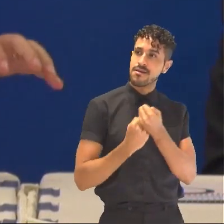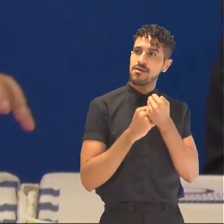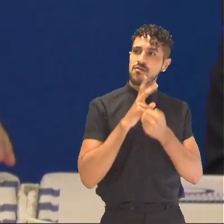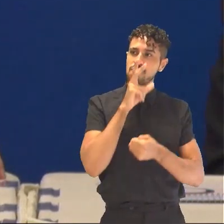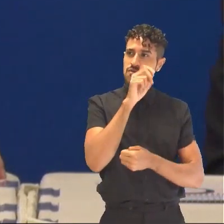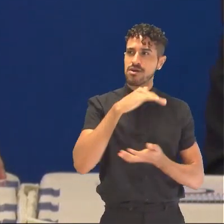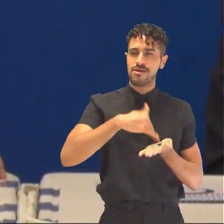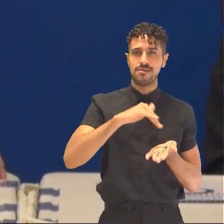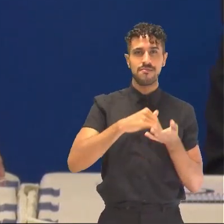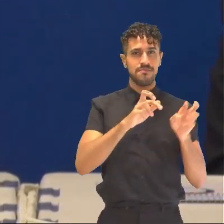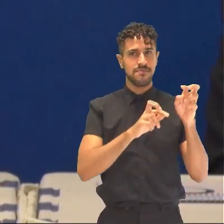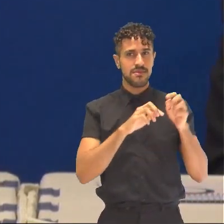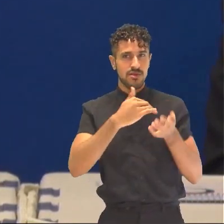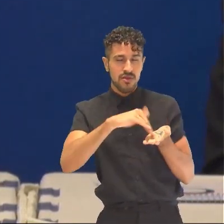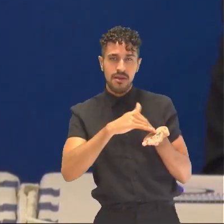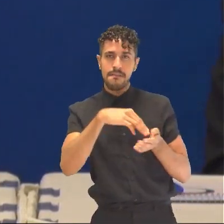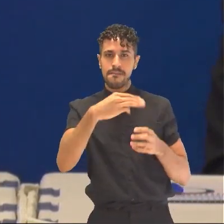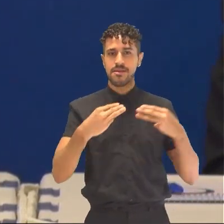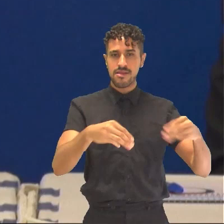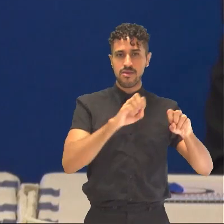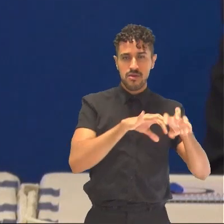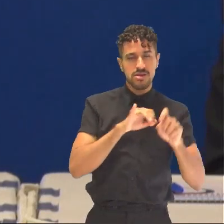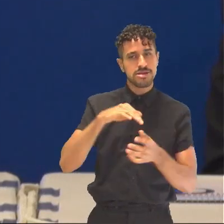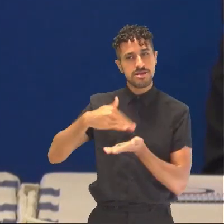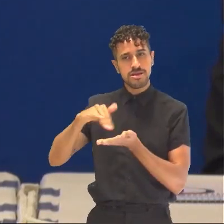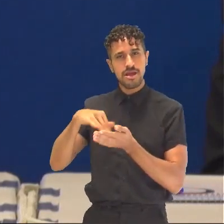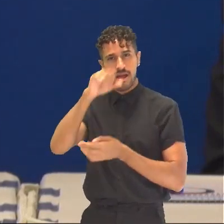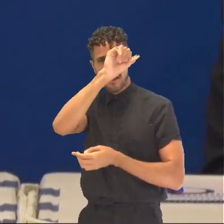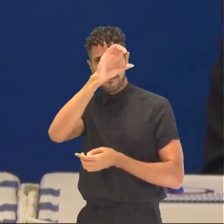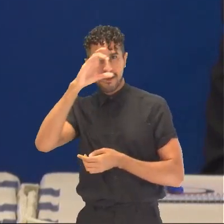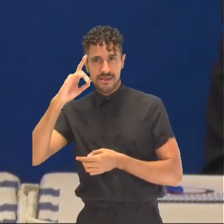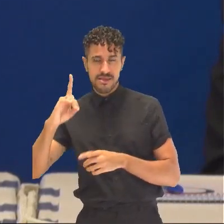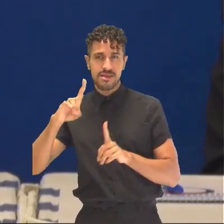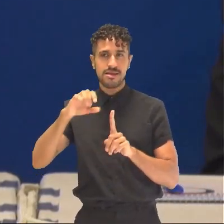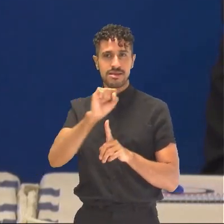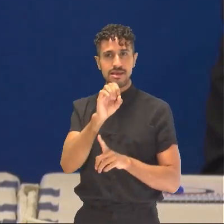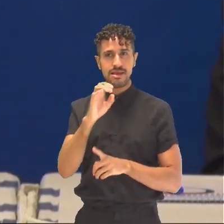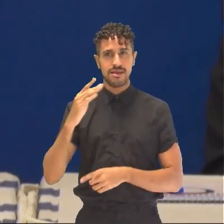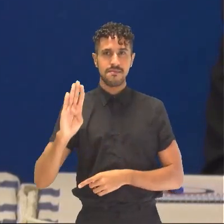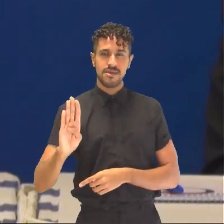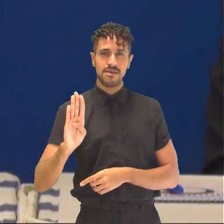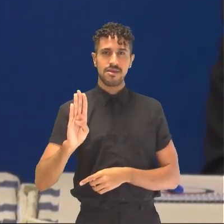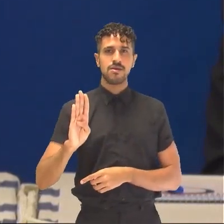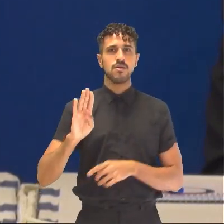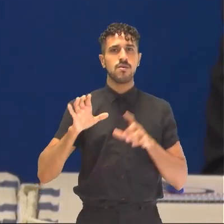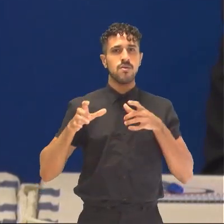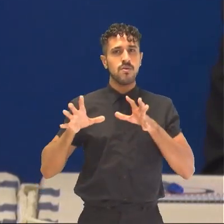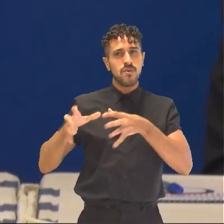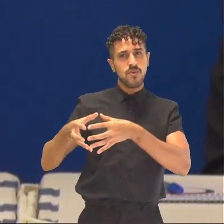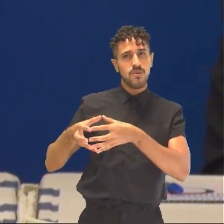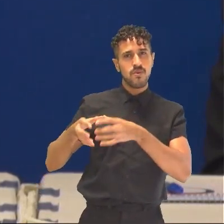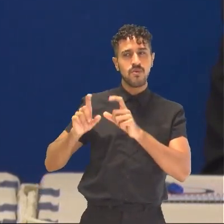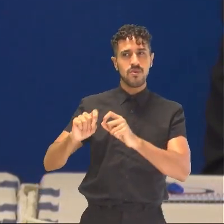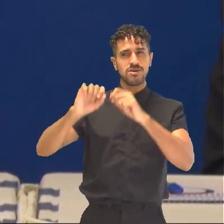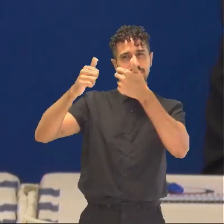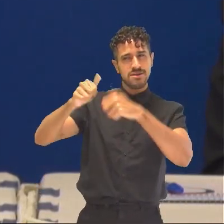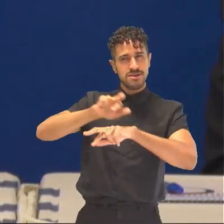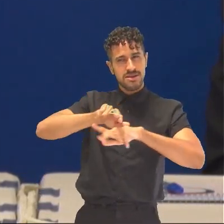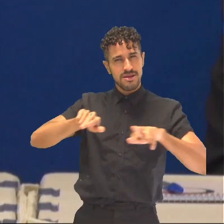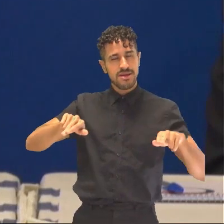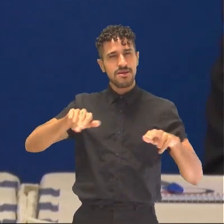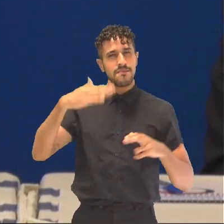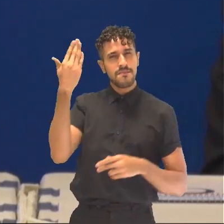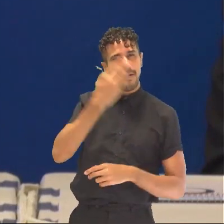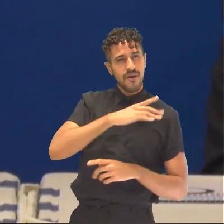da Secretaria Executiva do MEC, Secretaria de Alfabetização, SEB, o pacote, né, de avaliações